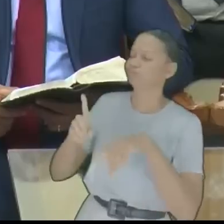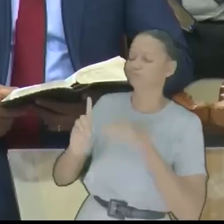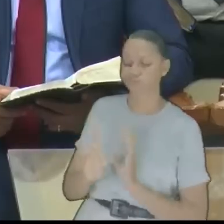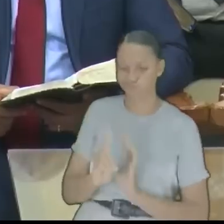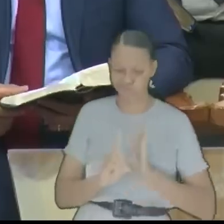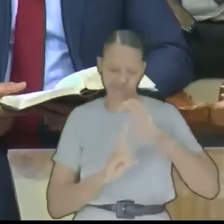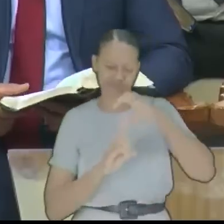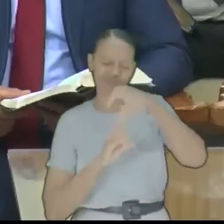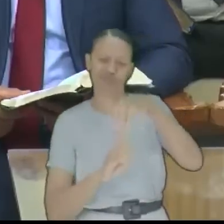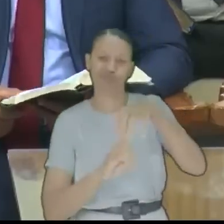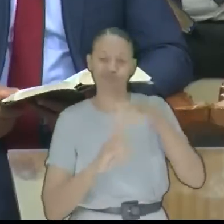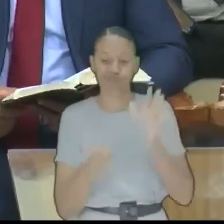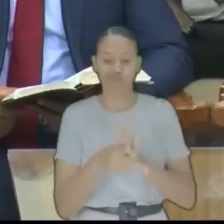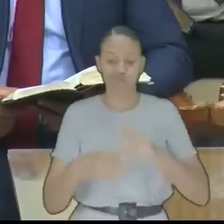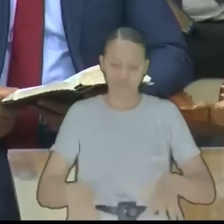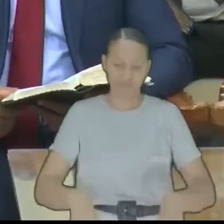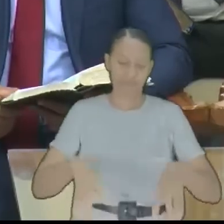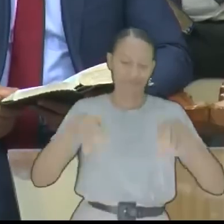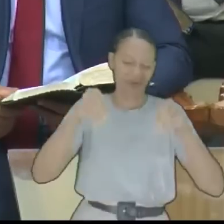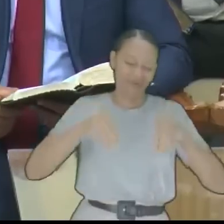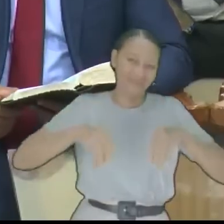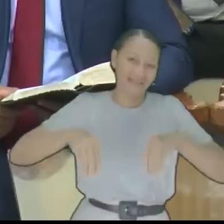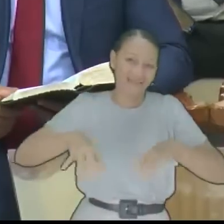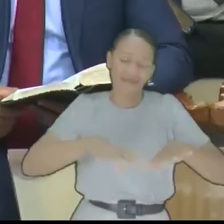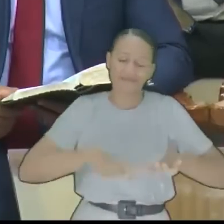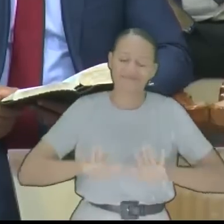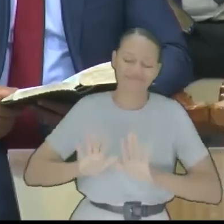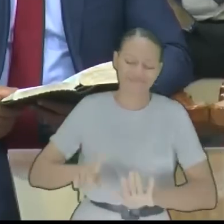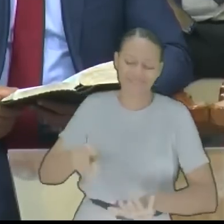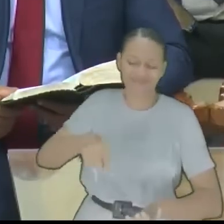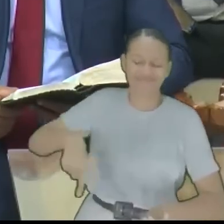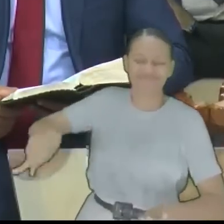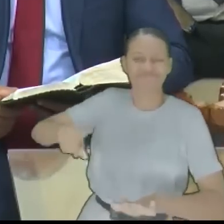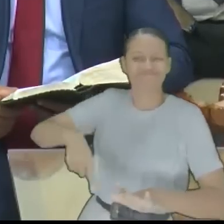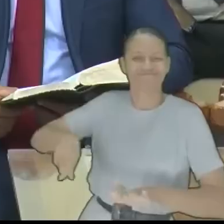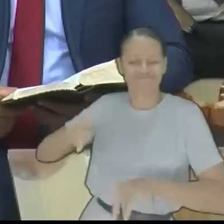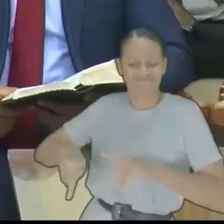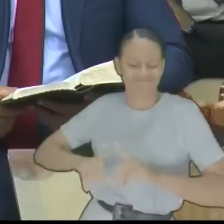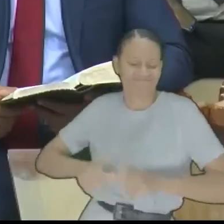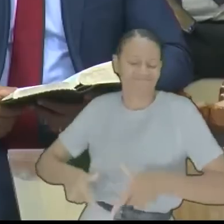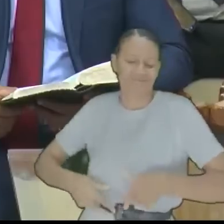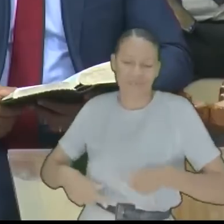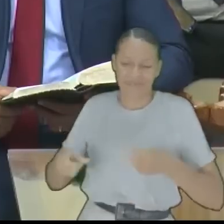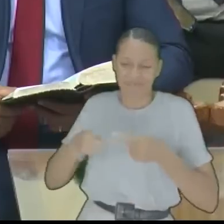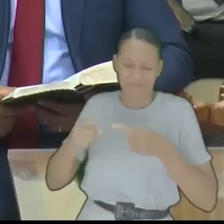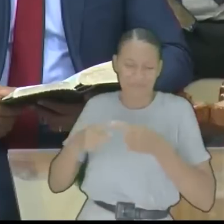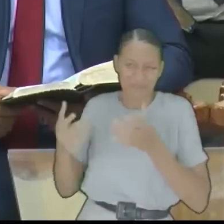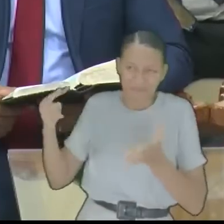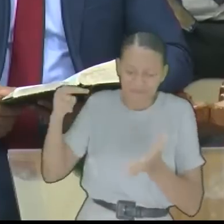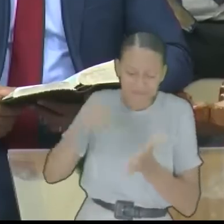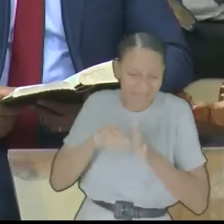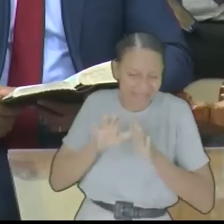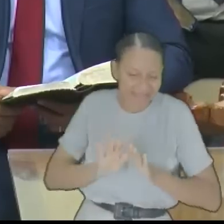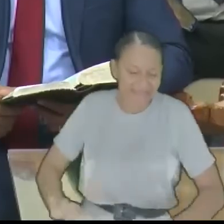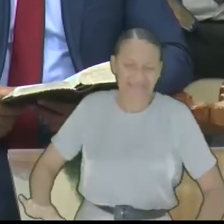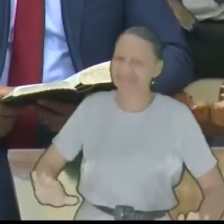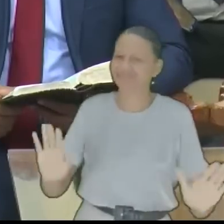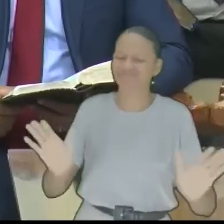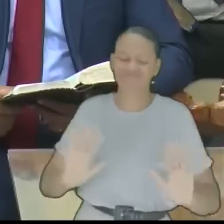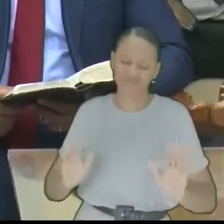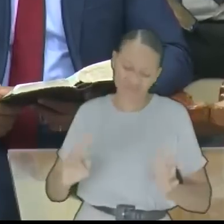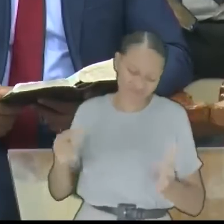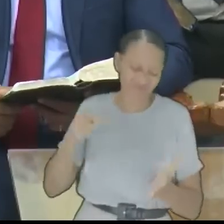seu reino terreal. Mas eles não entenderam que da primeira vez ele não viria assim. Ele viria